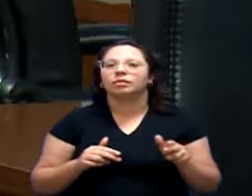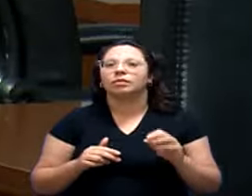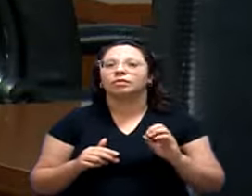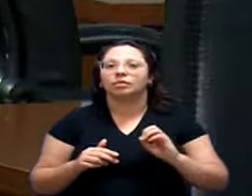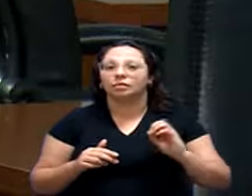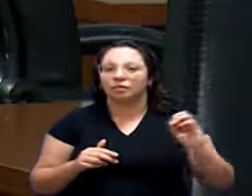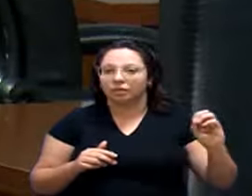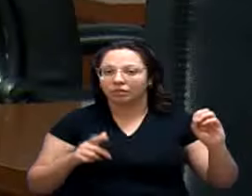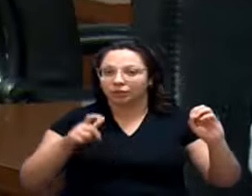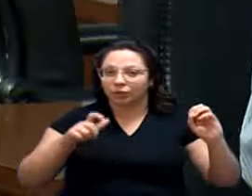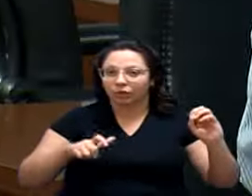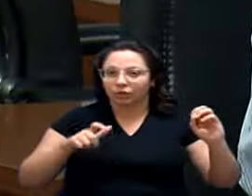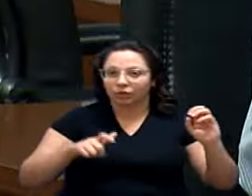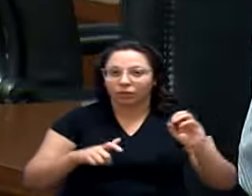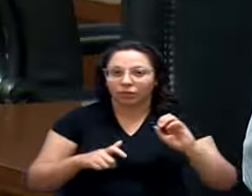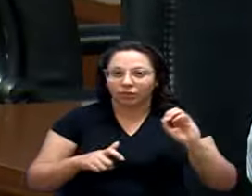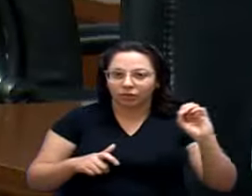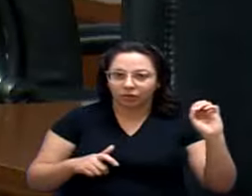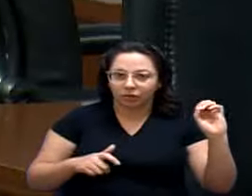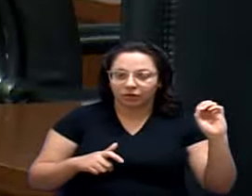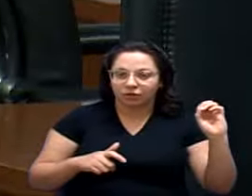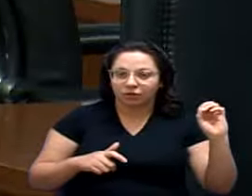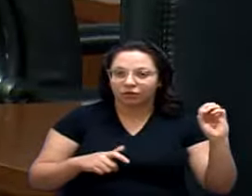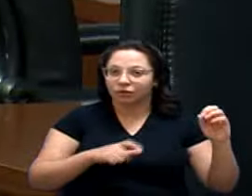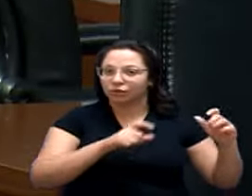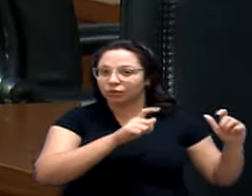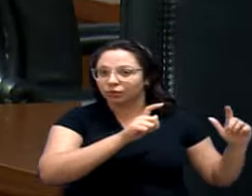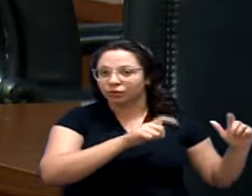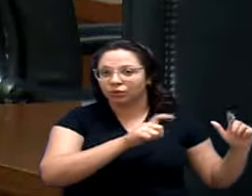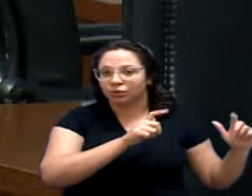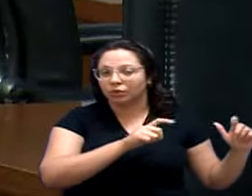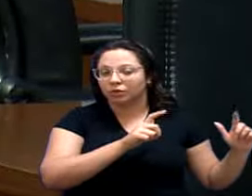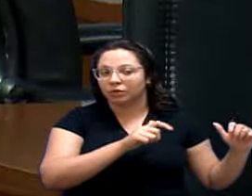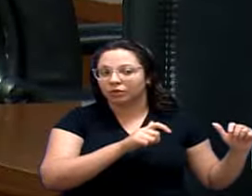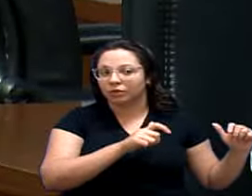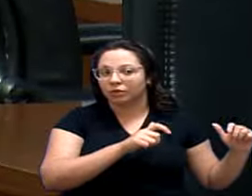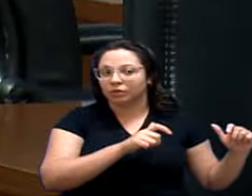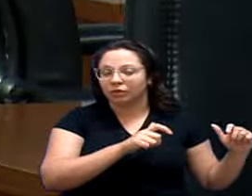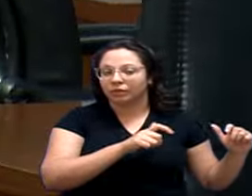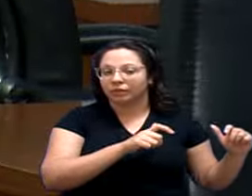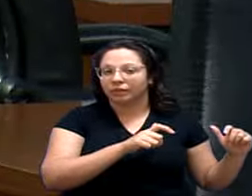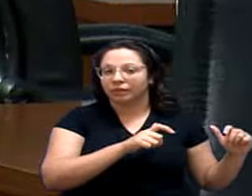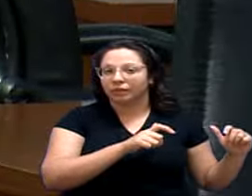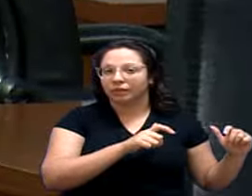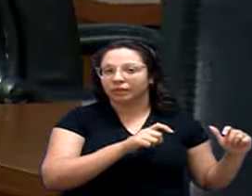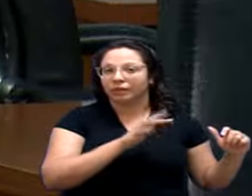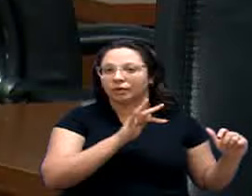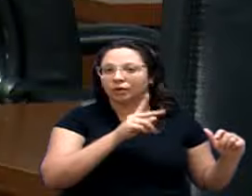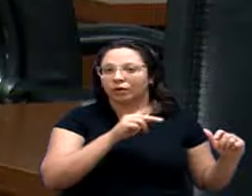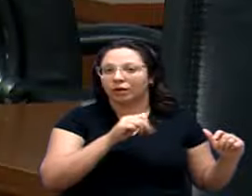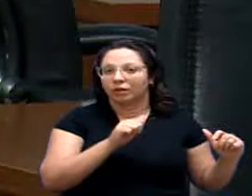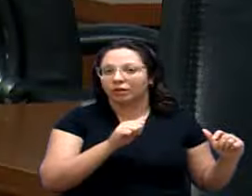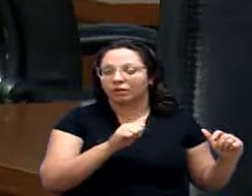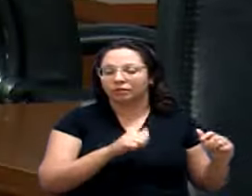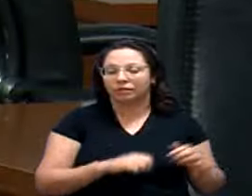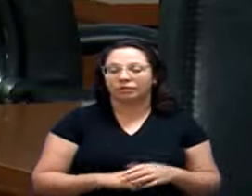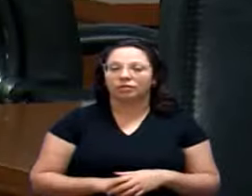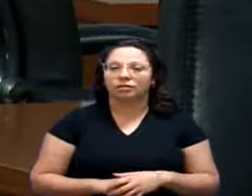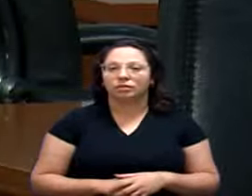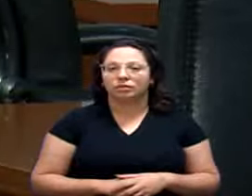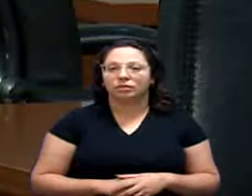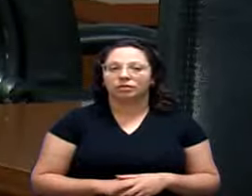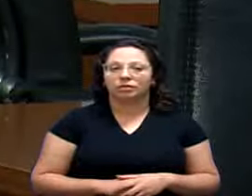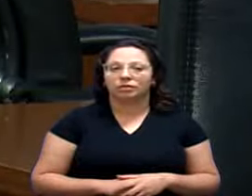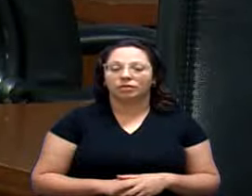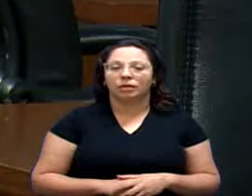que pega a região de de a zona de amortecimento da flona a